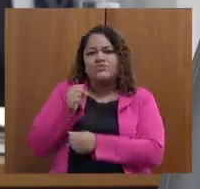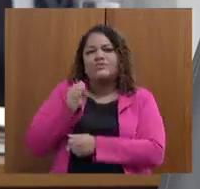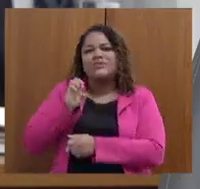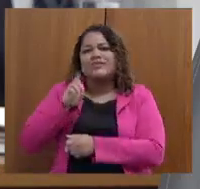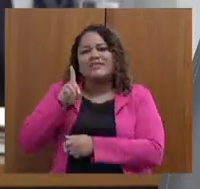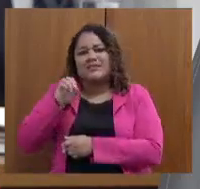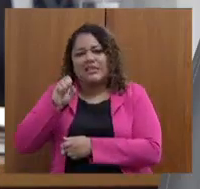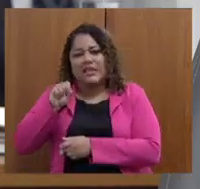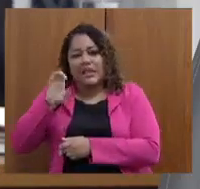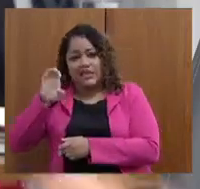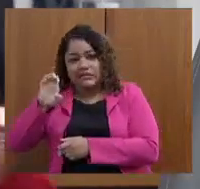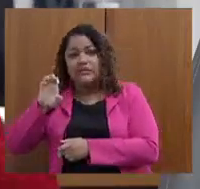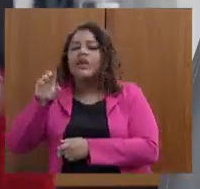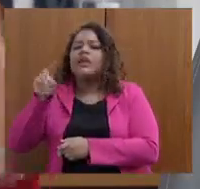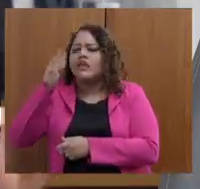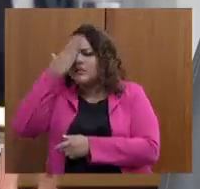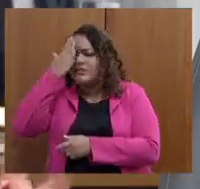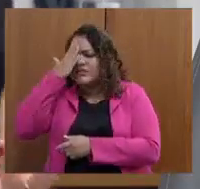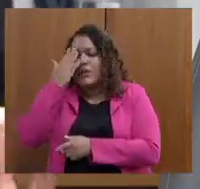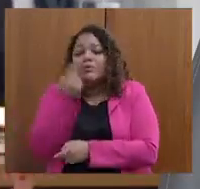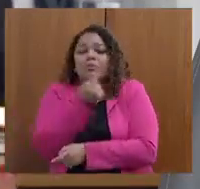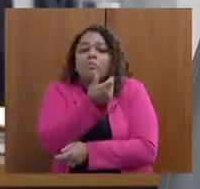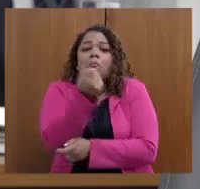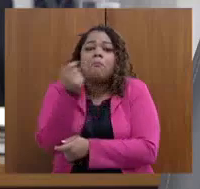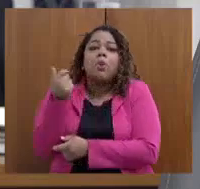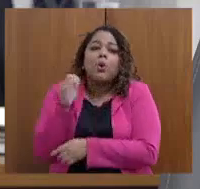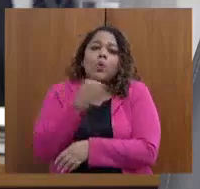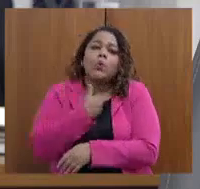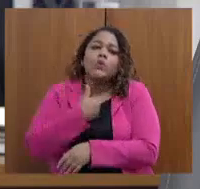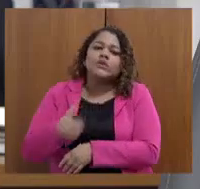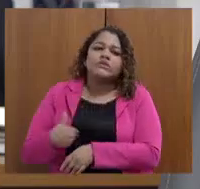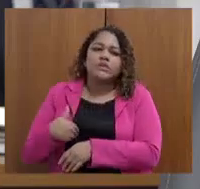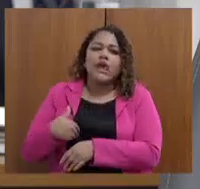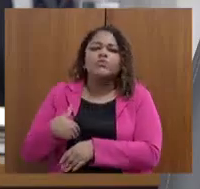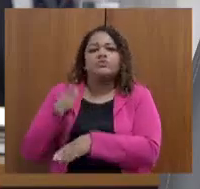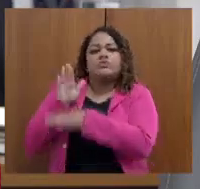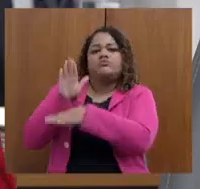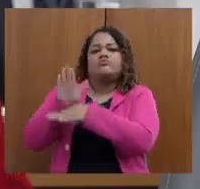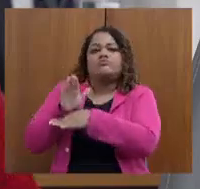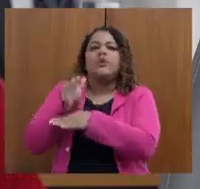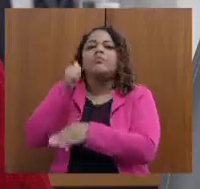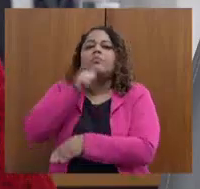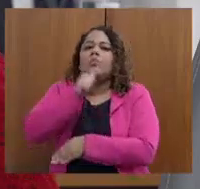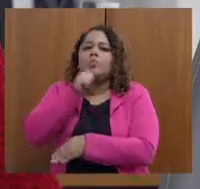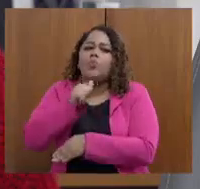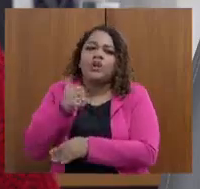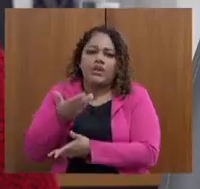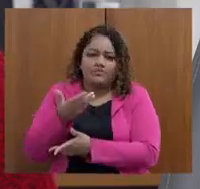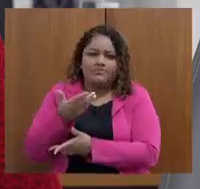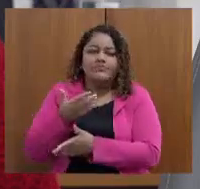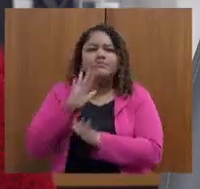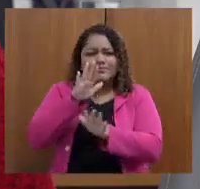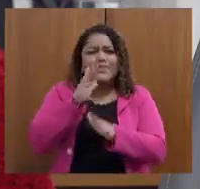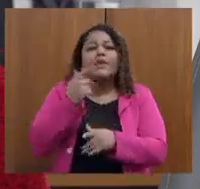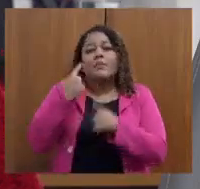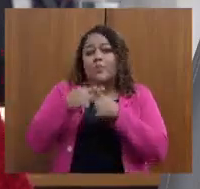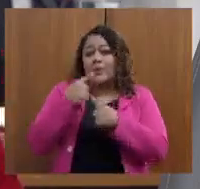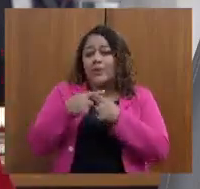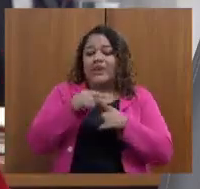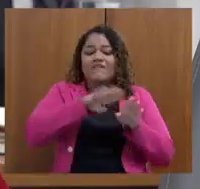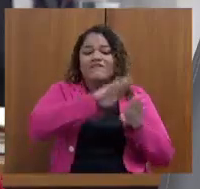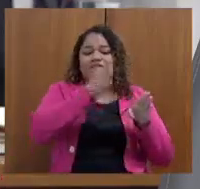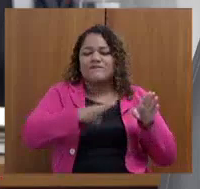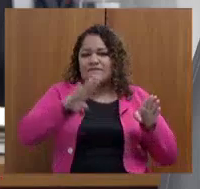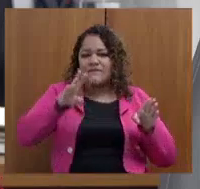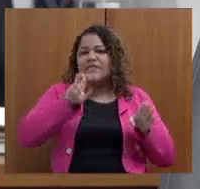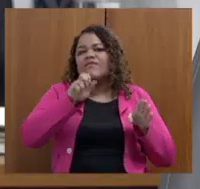de uma forma geral então ainda mais nesse Vale da riqueza porque o que eu quero discutir gente eu vou abrir essa discussão presente pra gente fazer no próximo